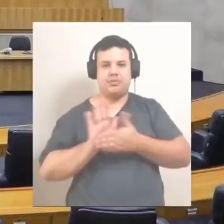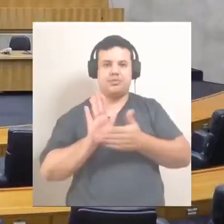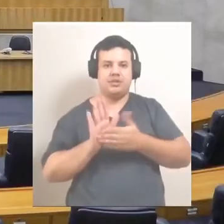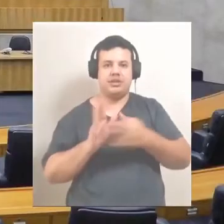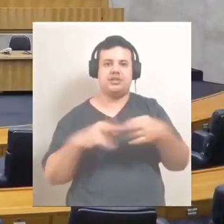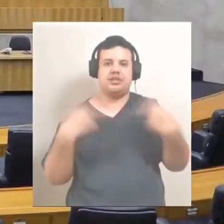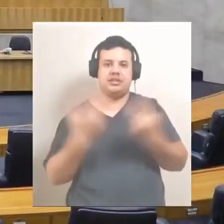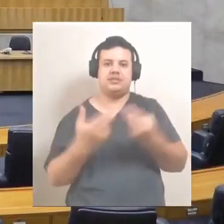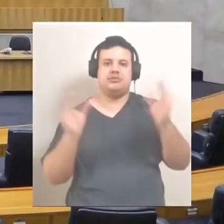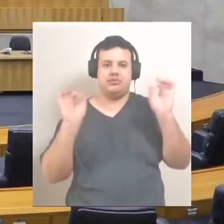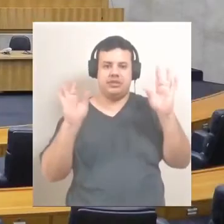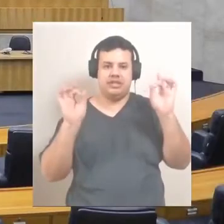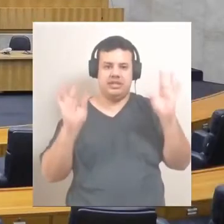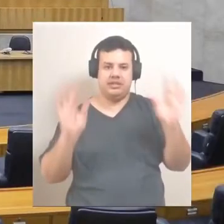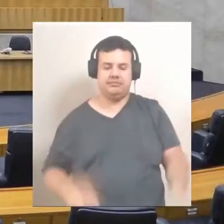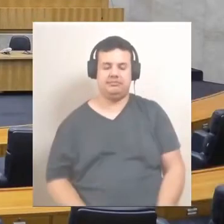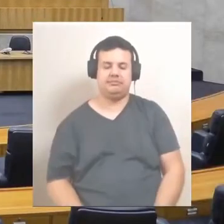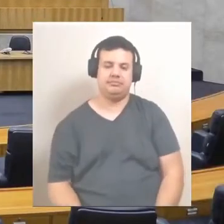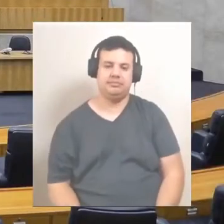solene.